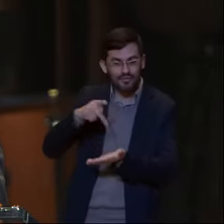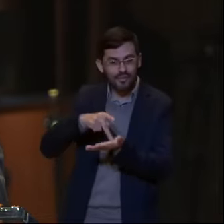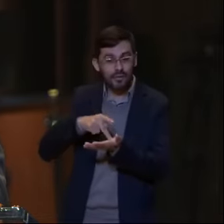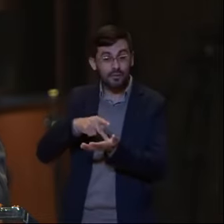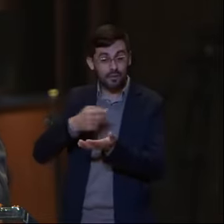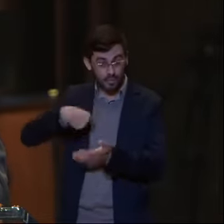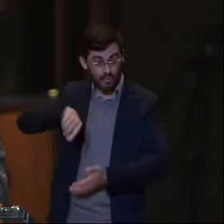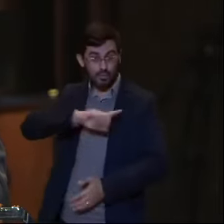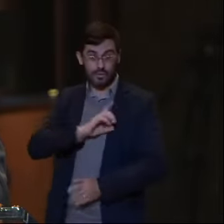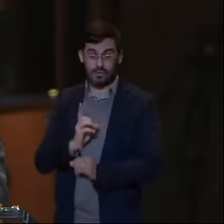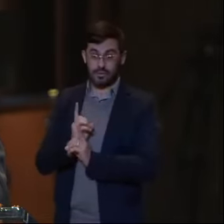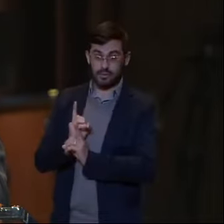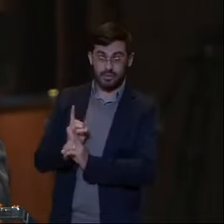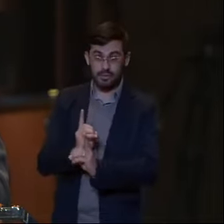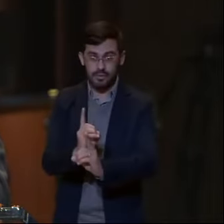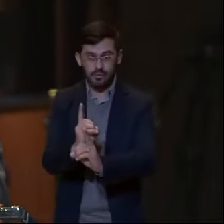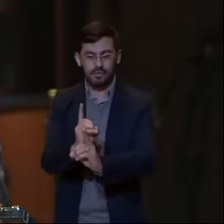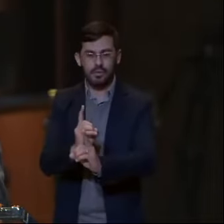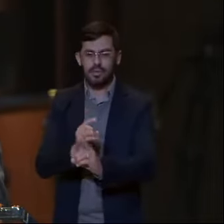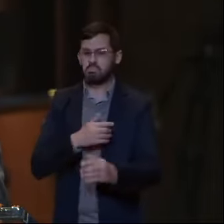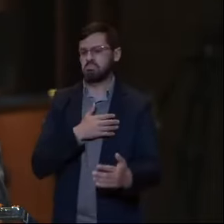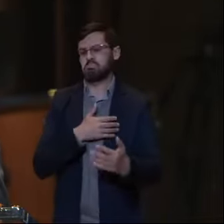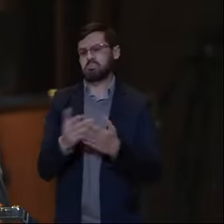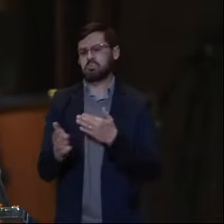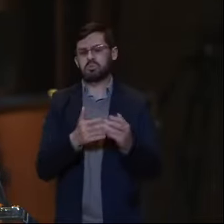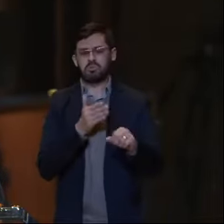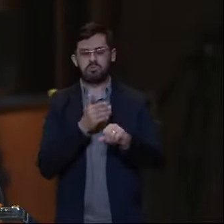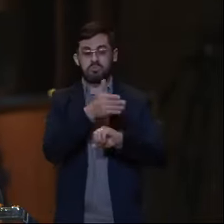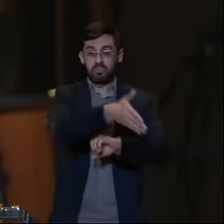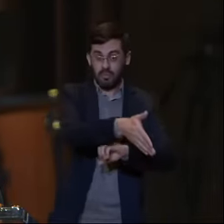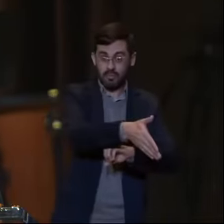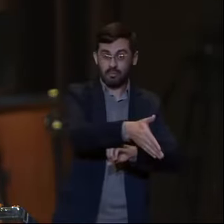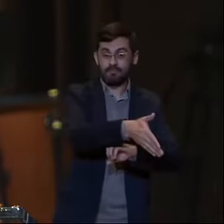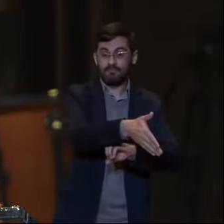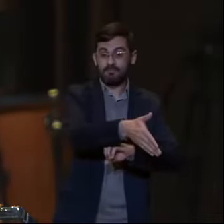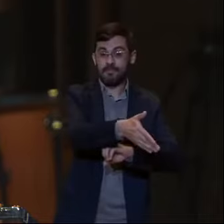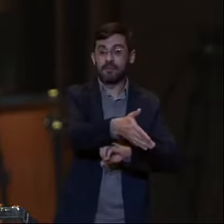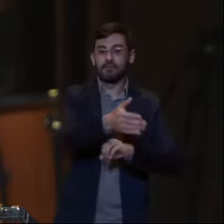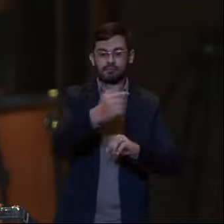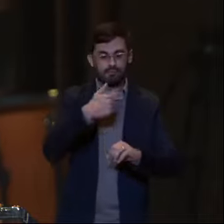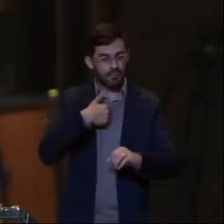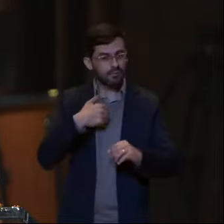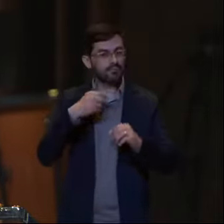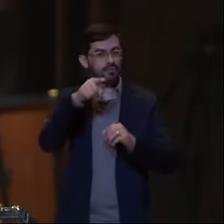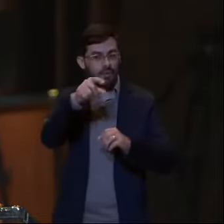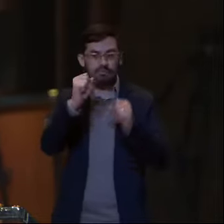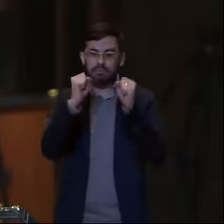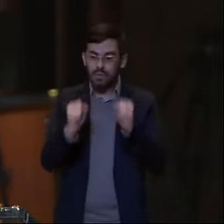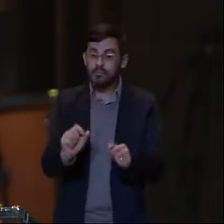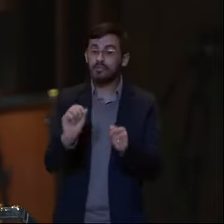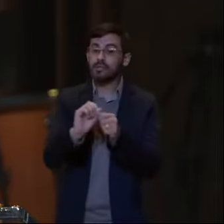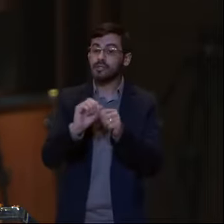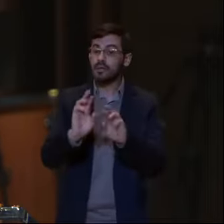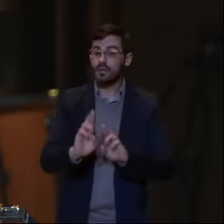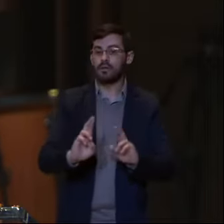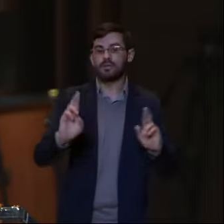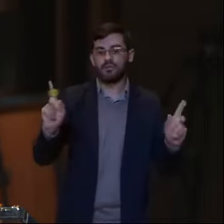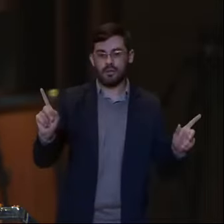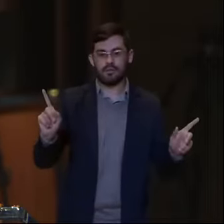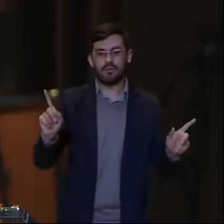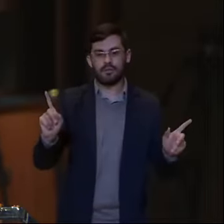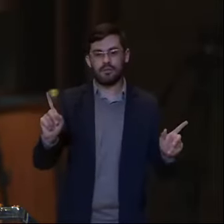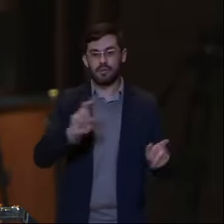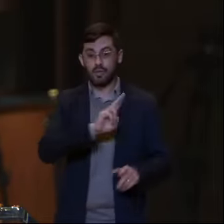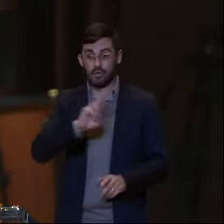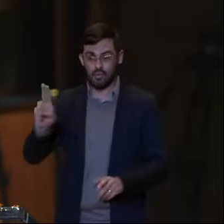discípulos dele, ele espera que onde nós pisarmos, nós possamos ser diferentes e fazer a diferença em